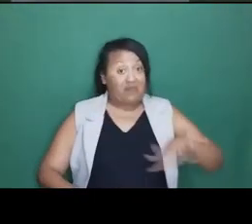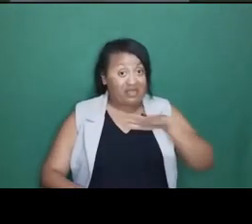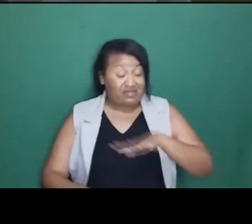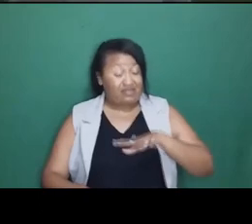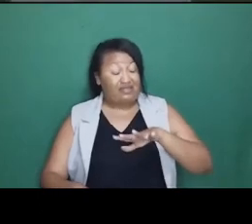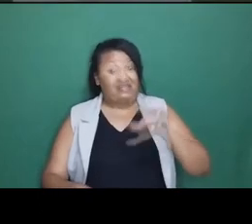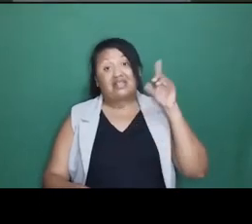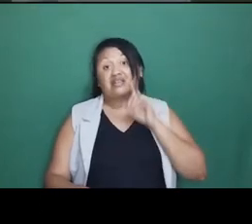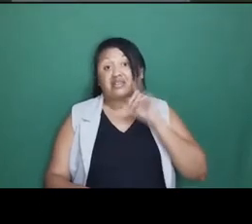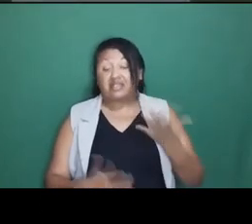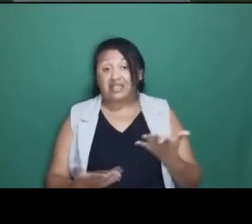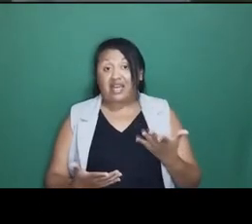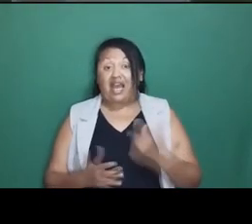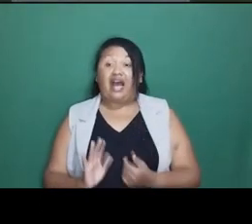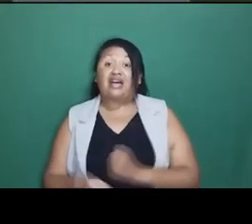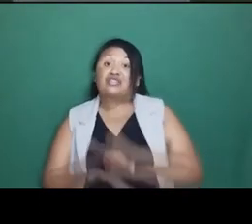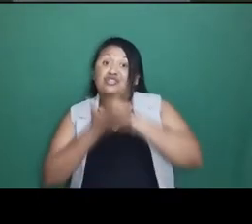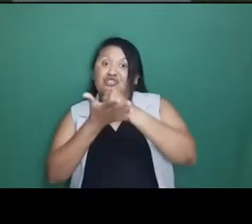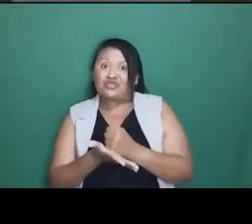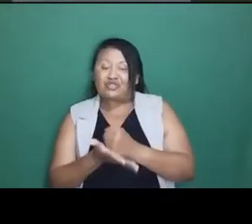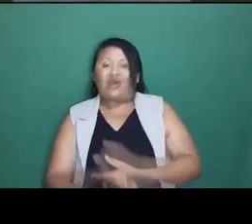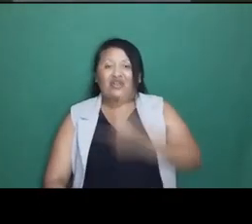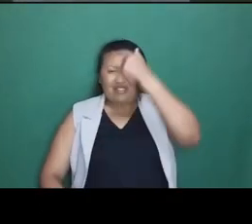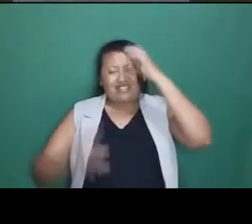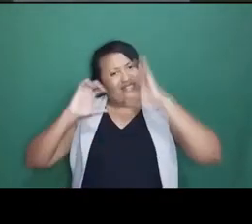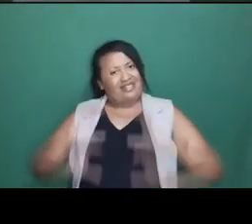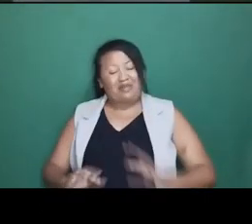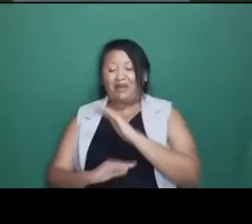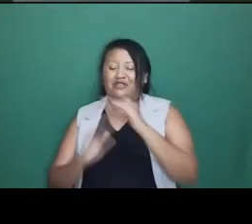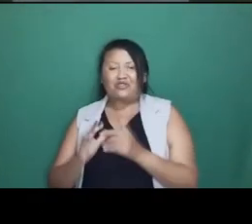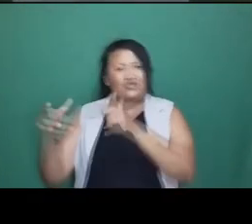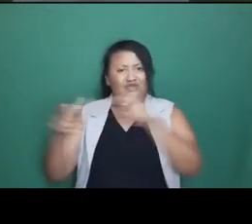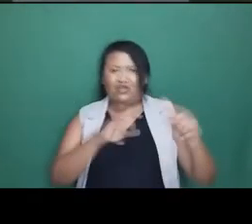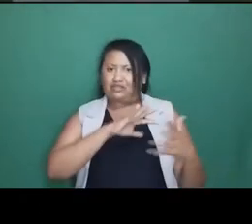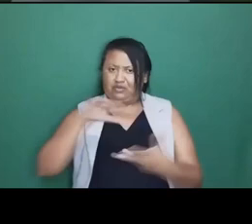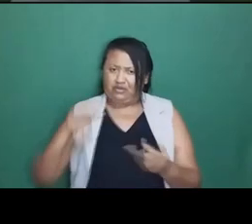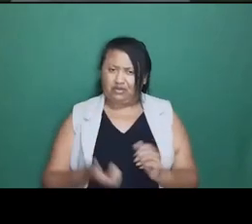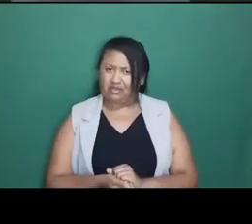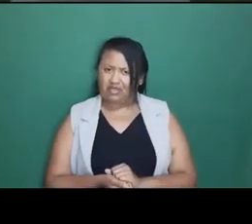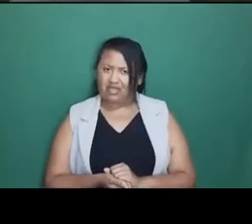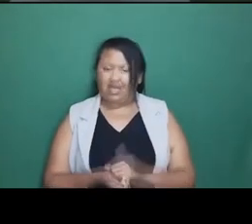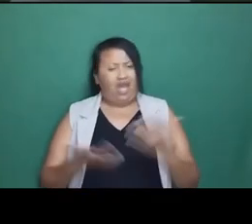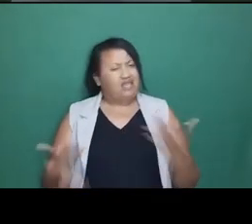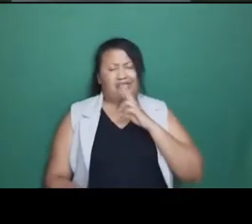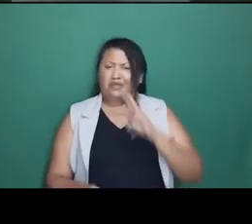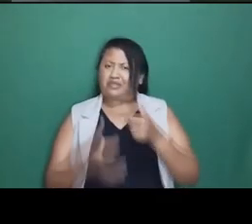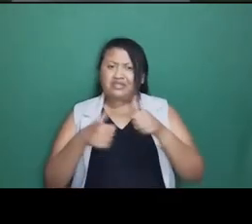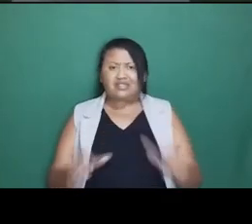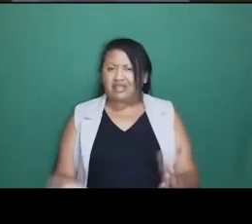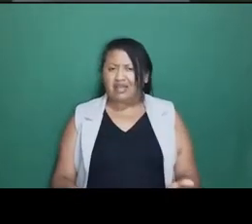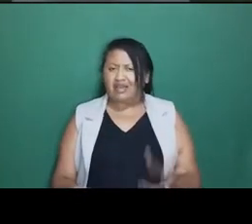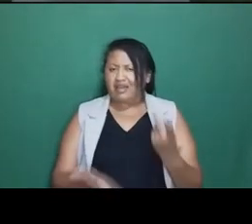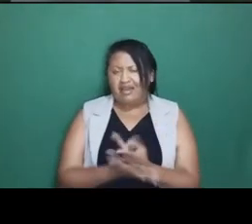mecanizados levam a condição de cidadania para todos os lugares do mundo essa resposta é